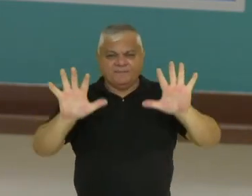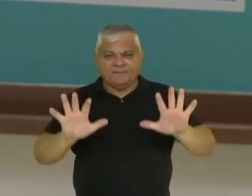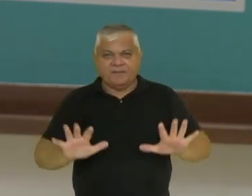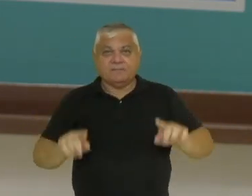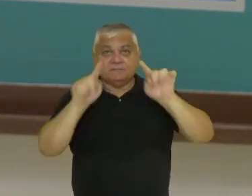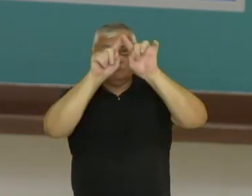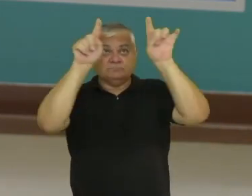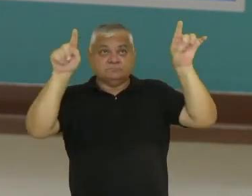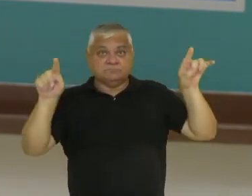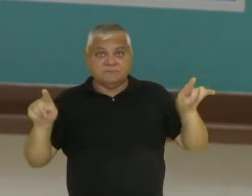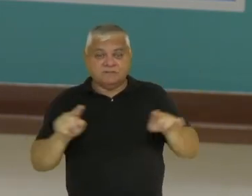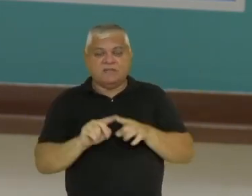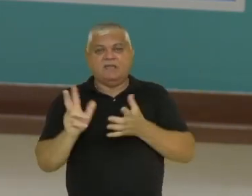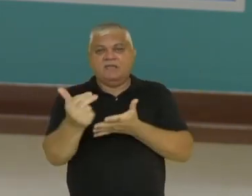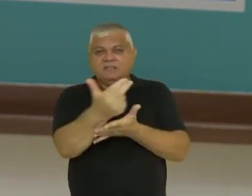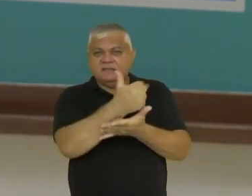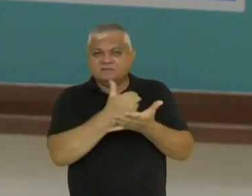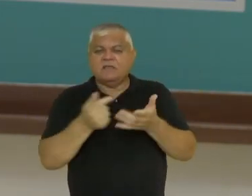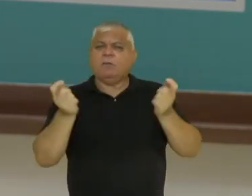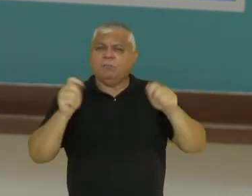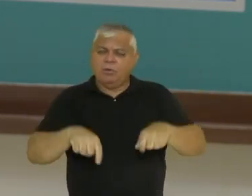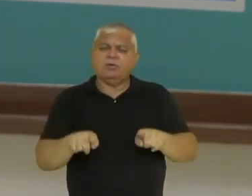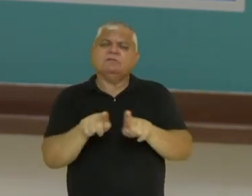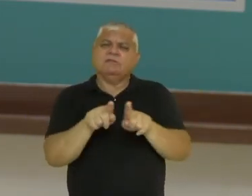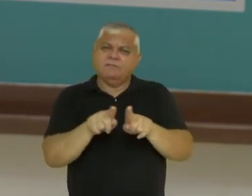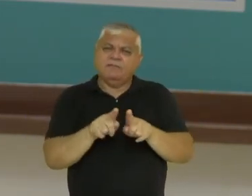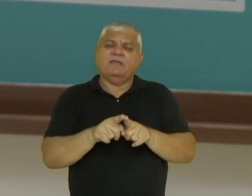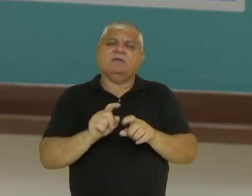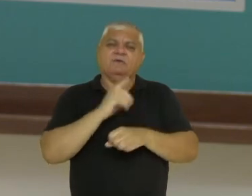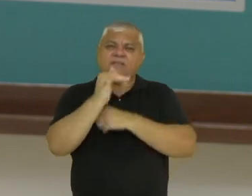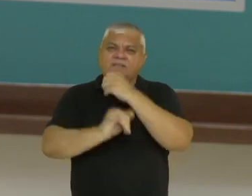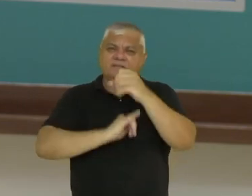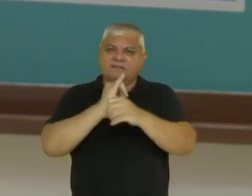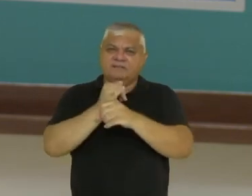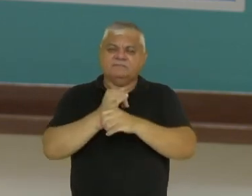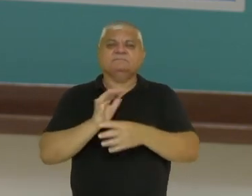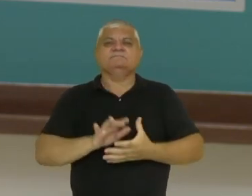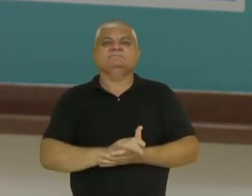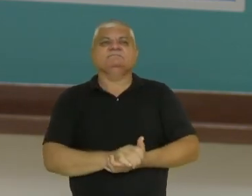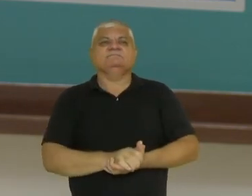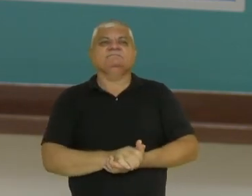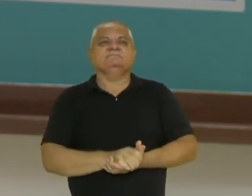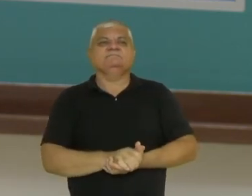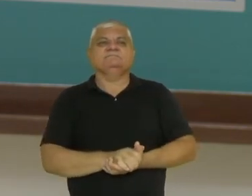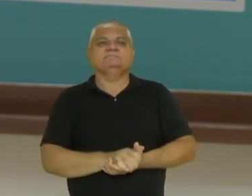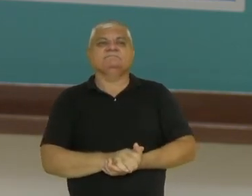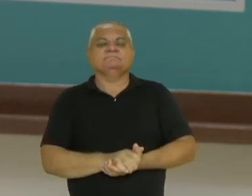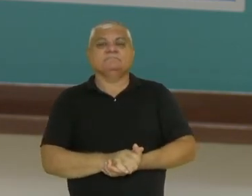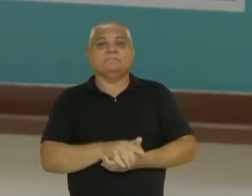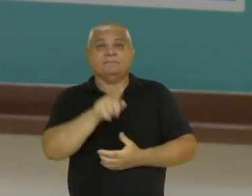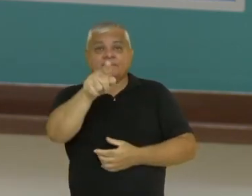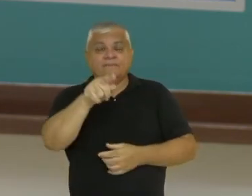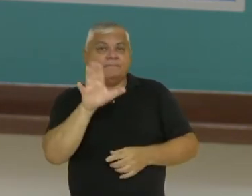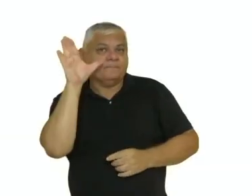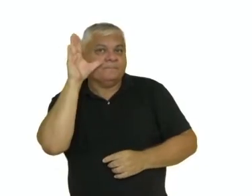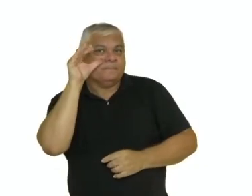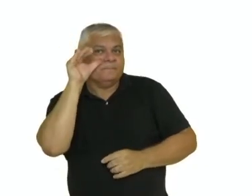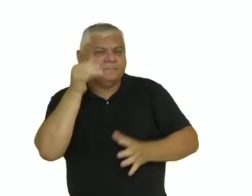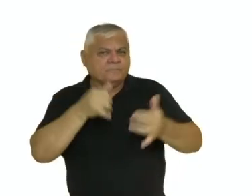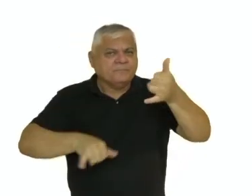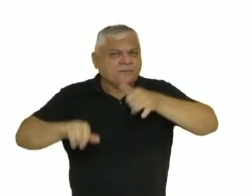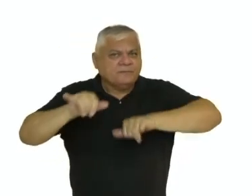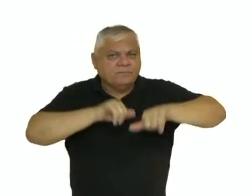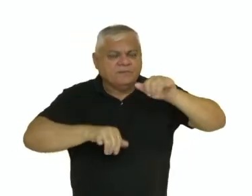usando recursos tecnológicos aí, pesquisando na internet. E uma curiosidade sobre a química.